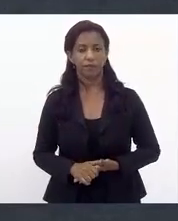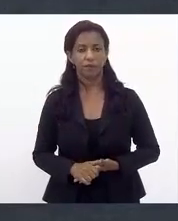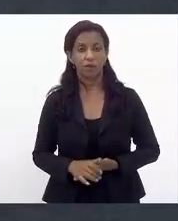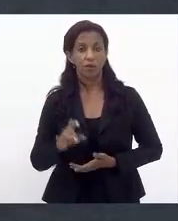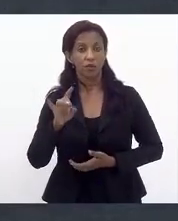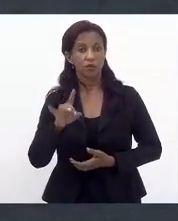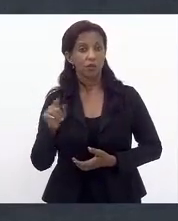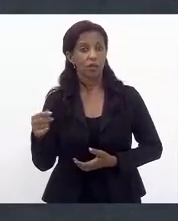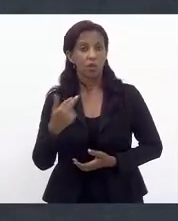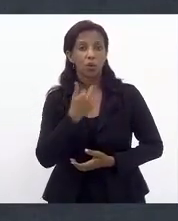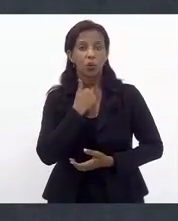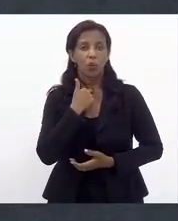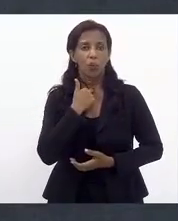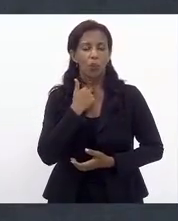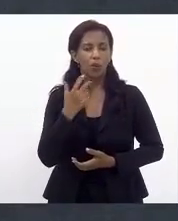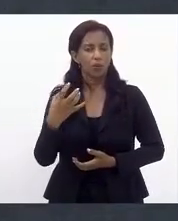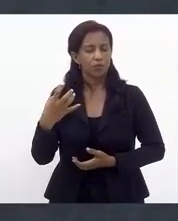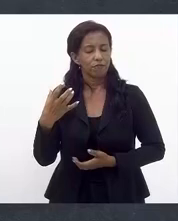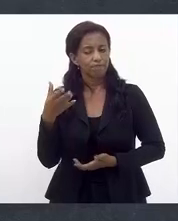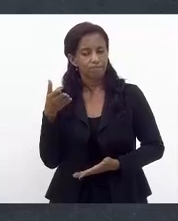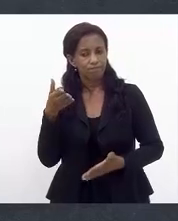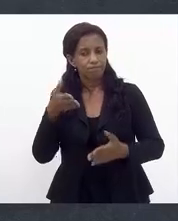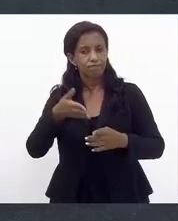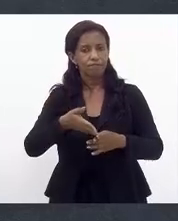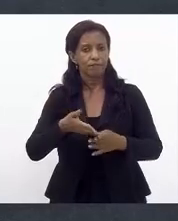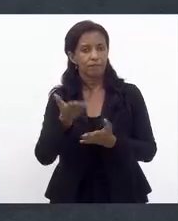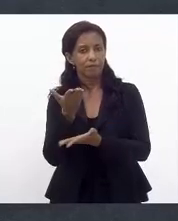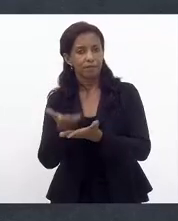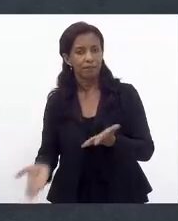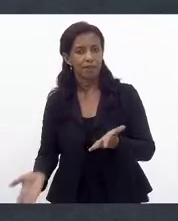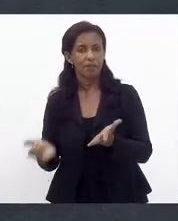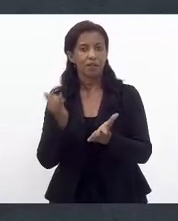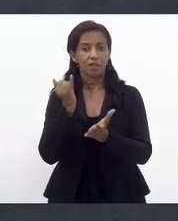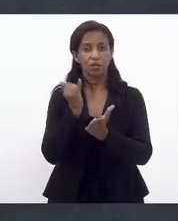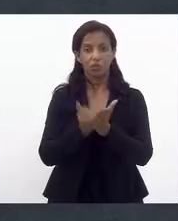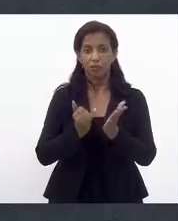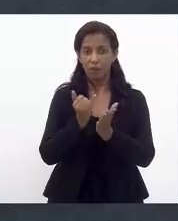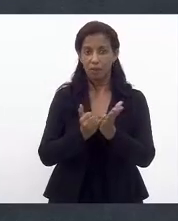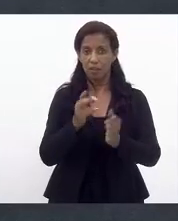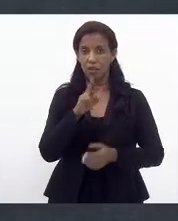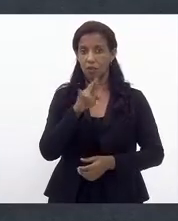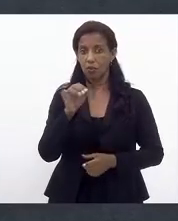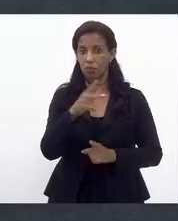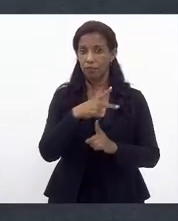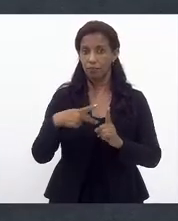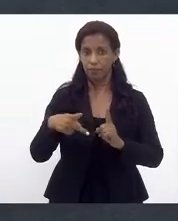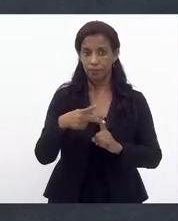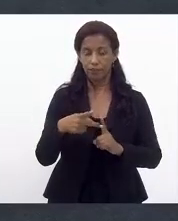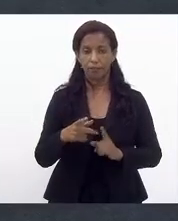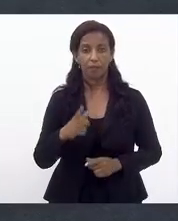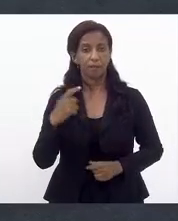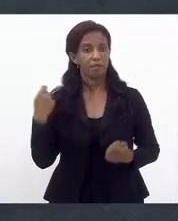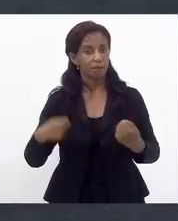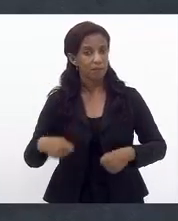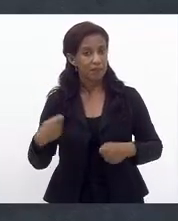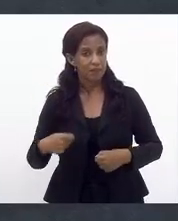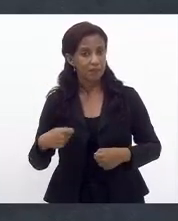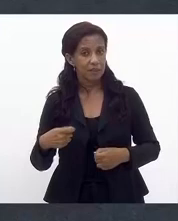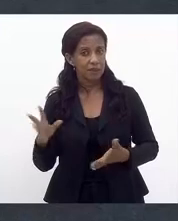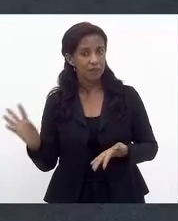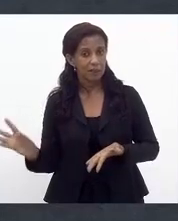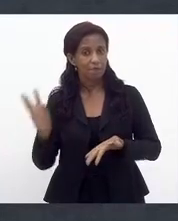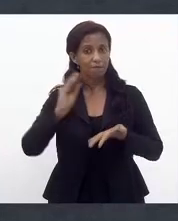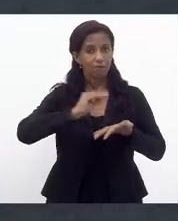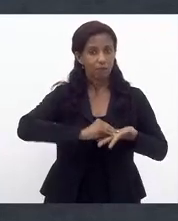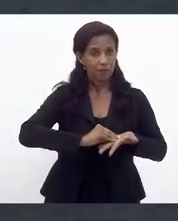é só que isso não pode significar a perda de uma receita por Rio previdência e e tem que haver a compensação